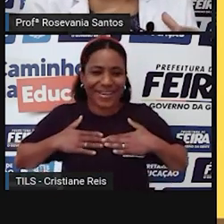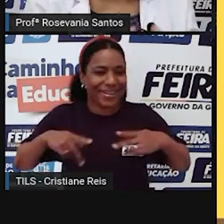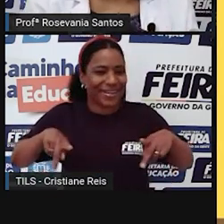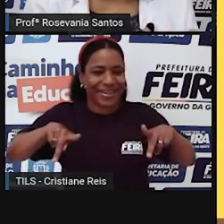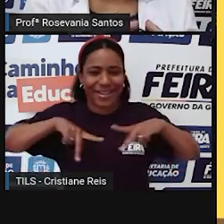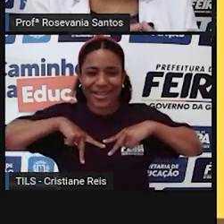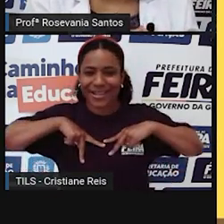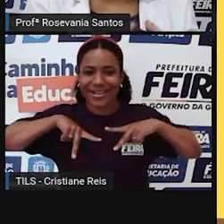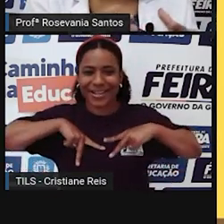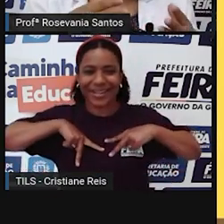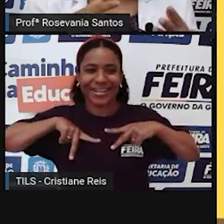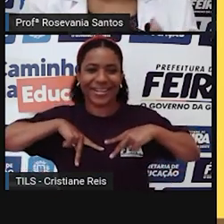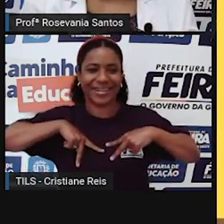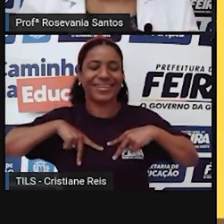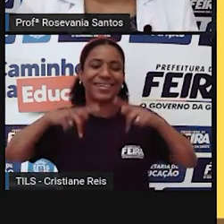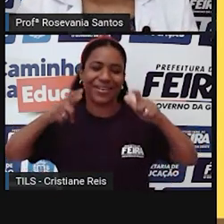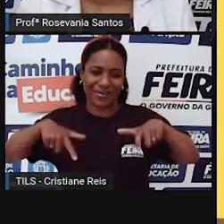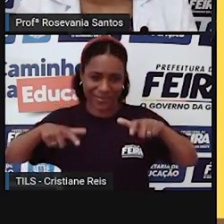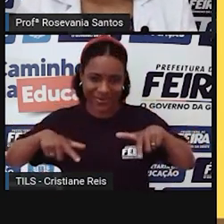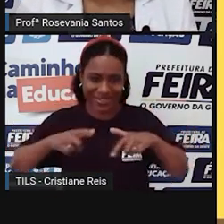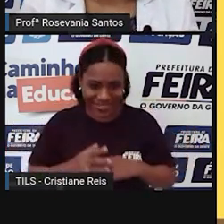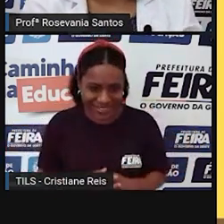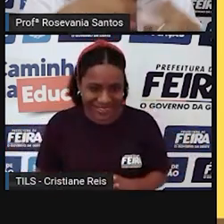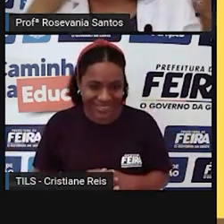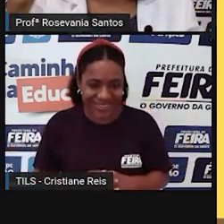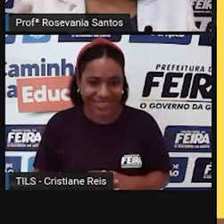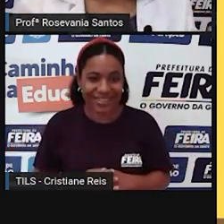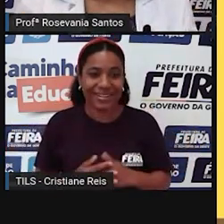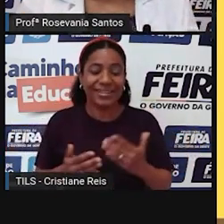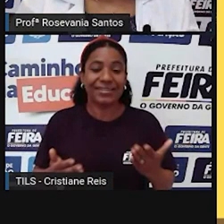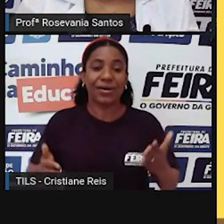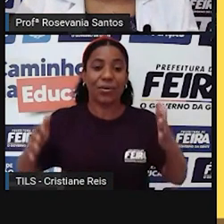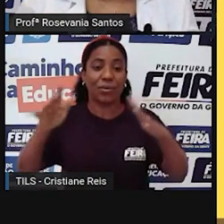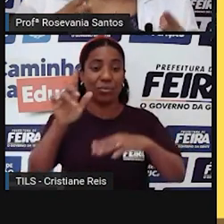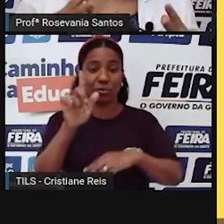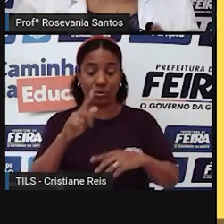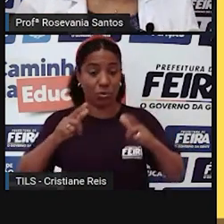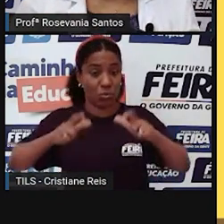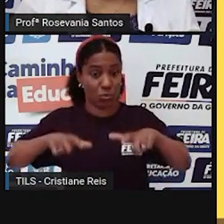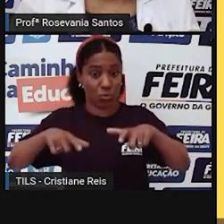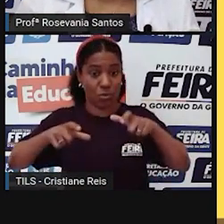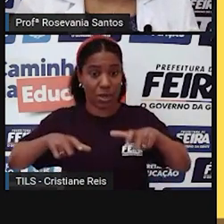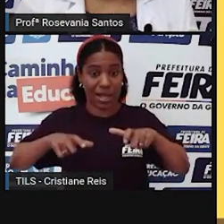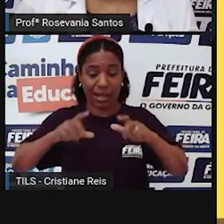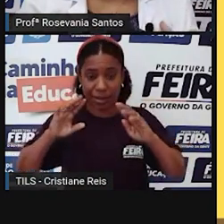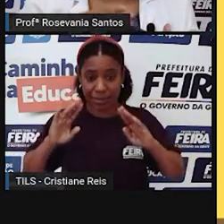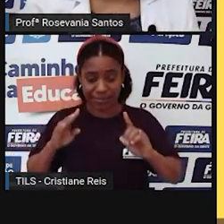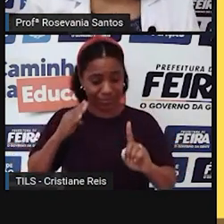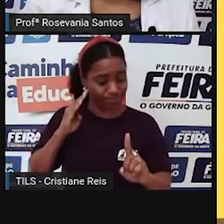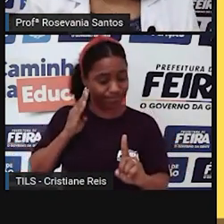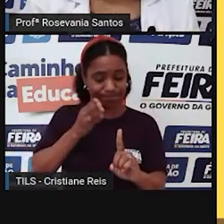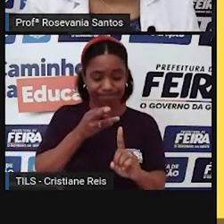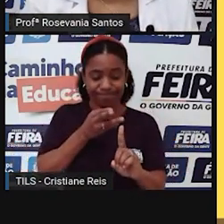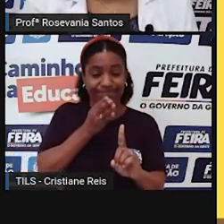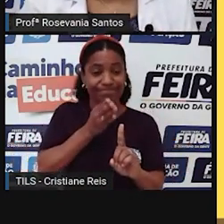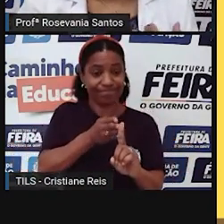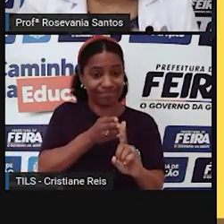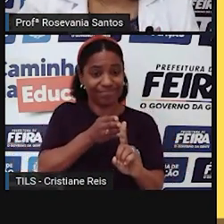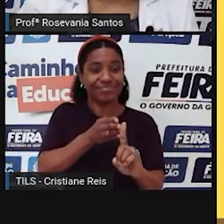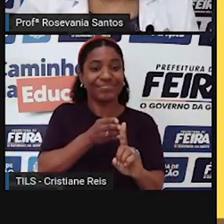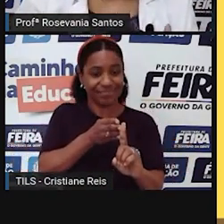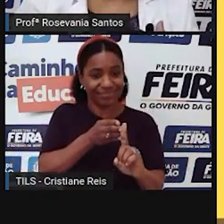é uma parte ou porção determinada do espaço, ou seja, do espaço geográfico em que vivemos, onde as